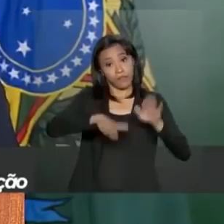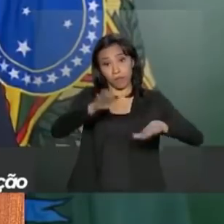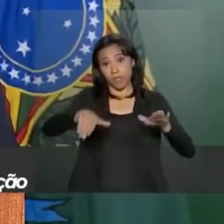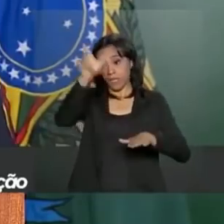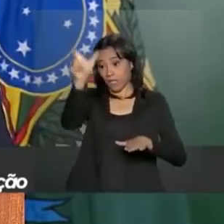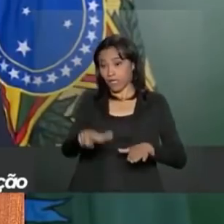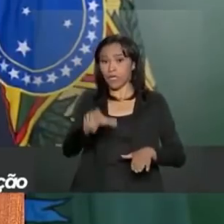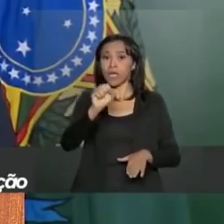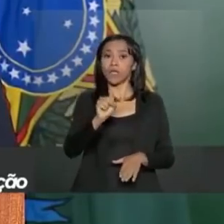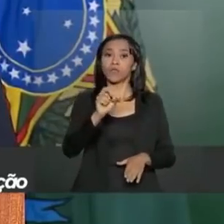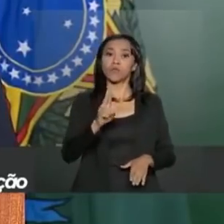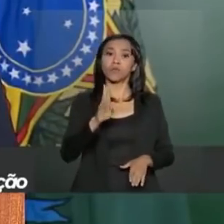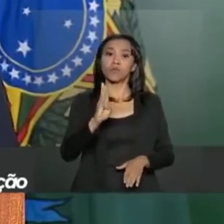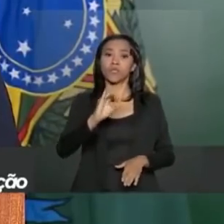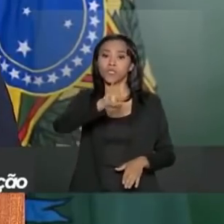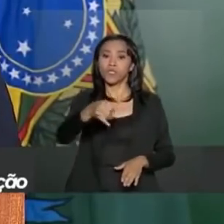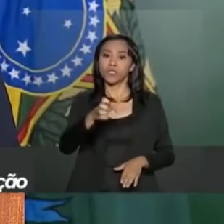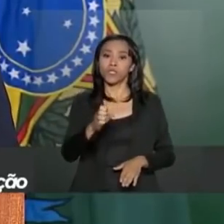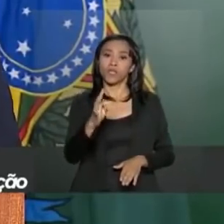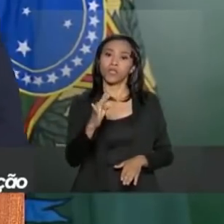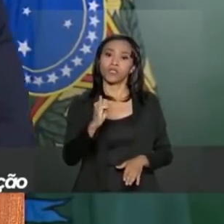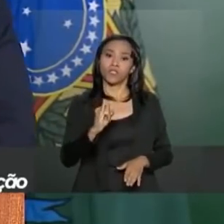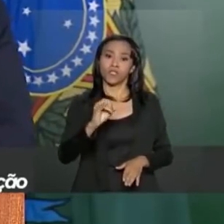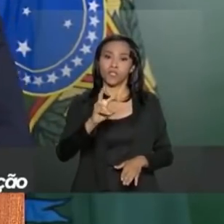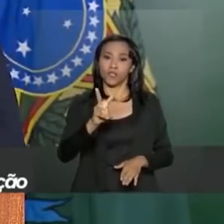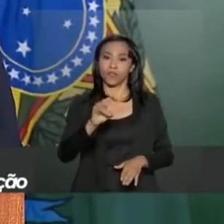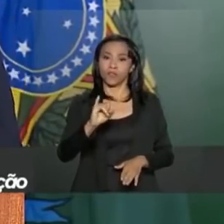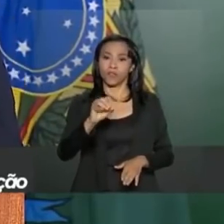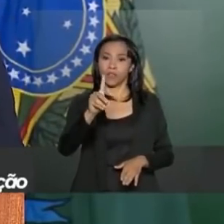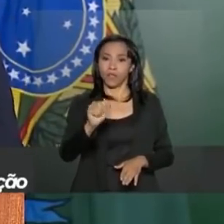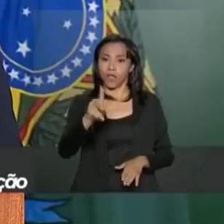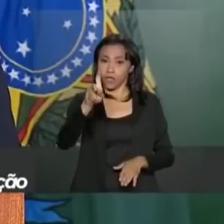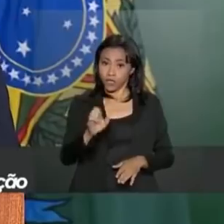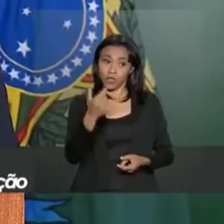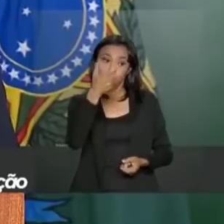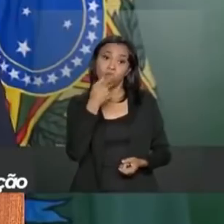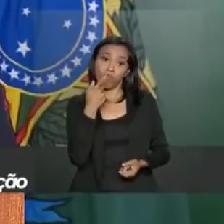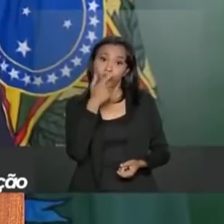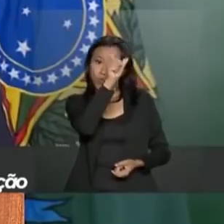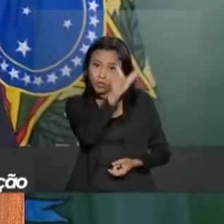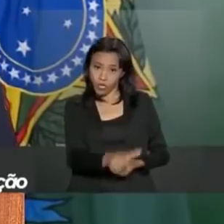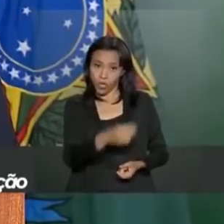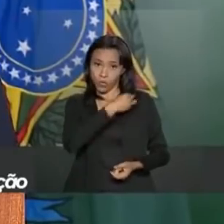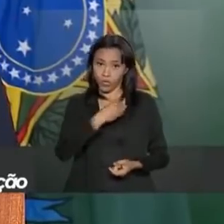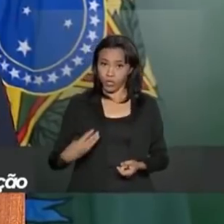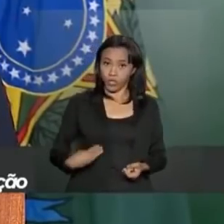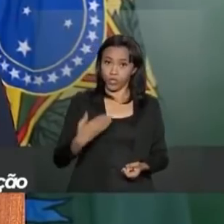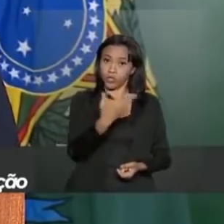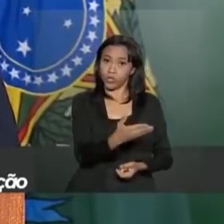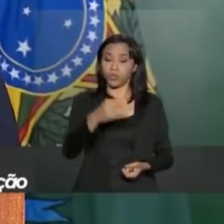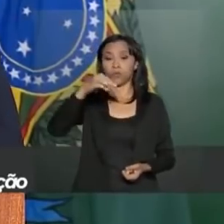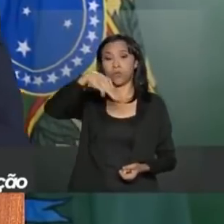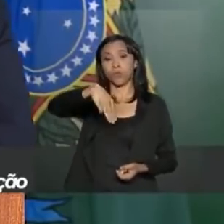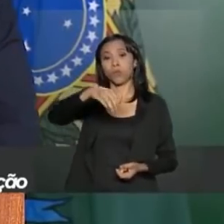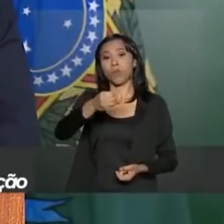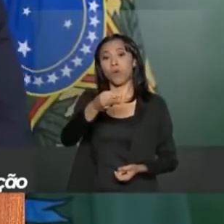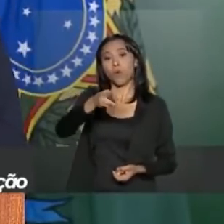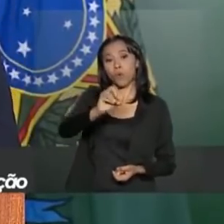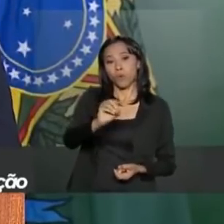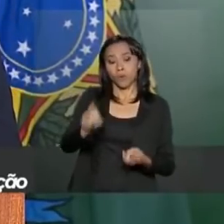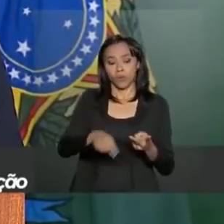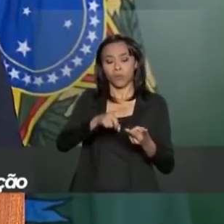então bem costurado com o senhor Ministro Sérgio moro o senhor Ministro também